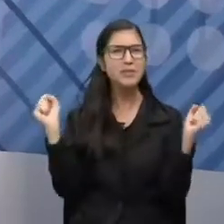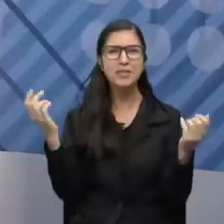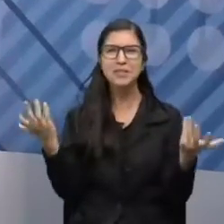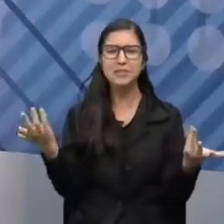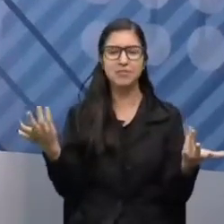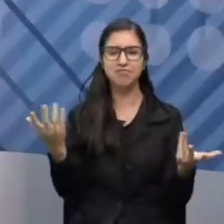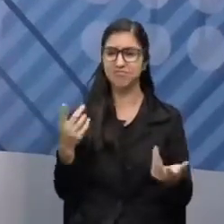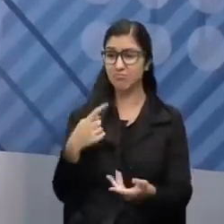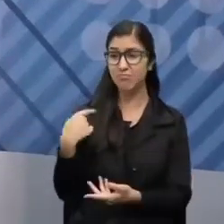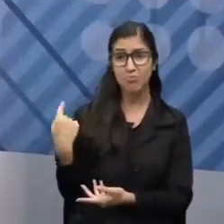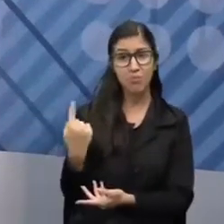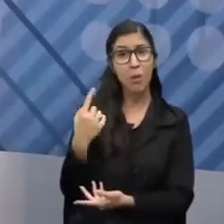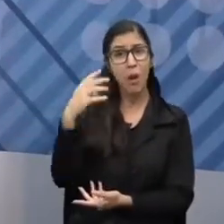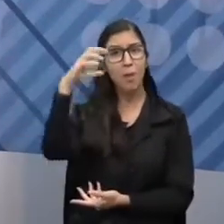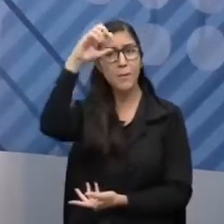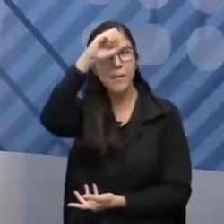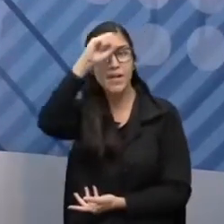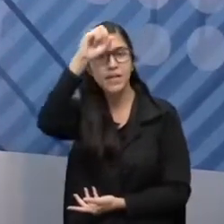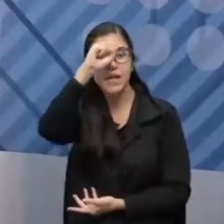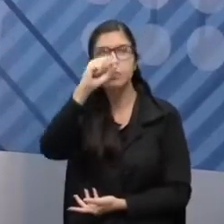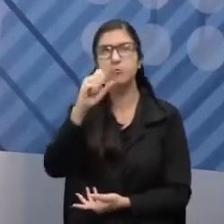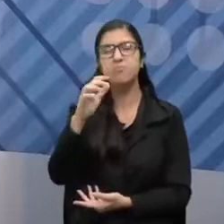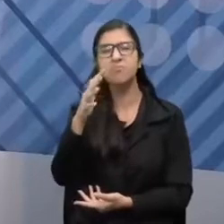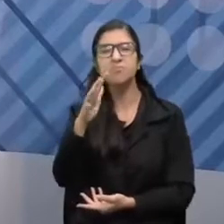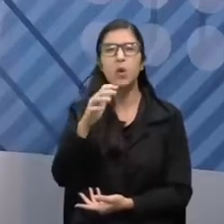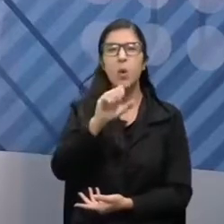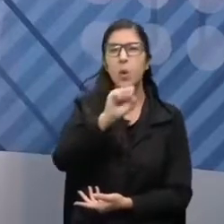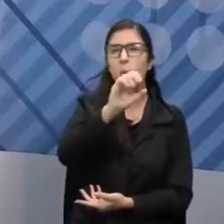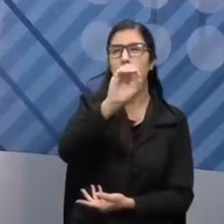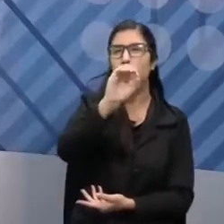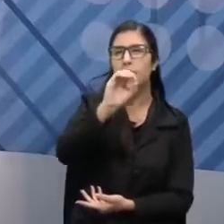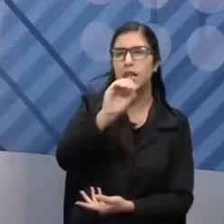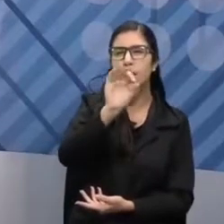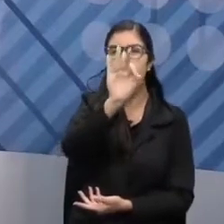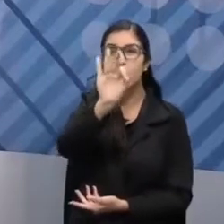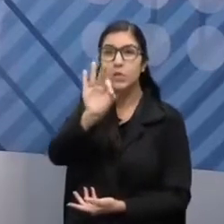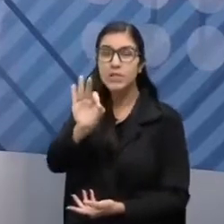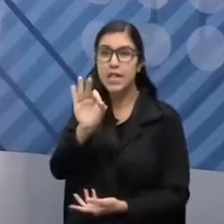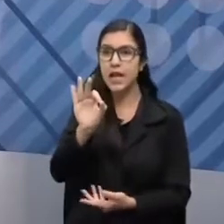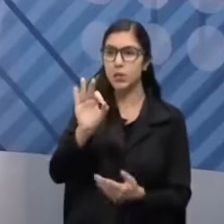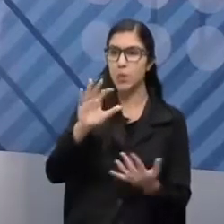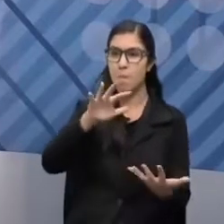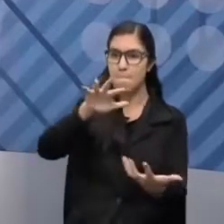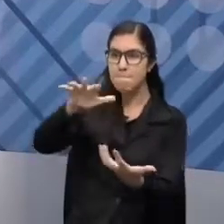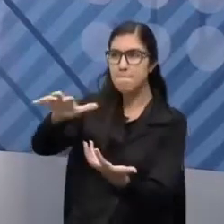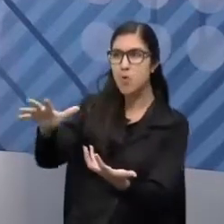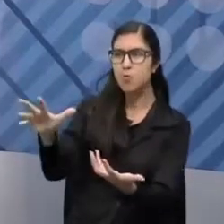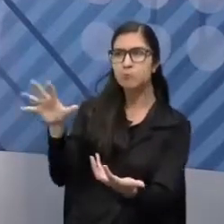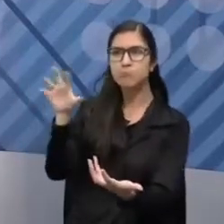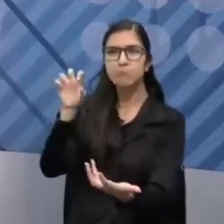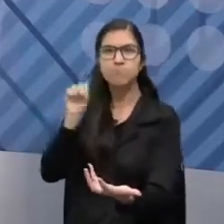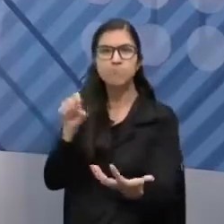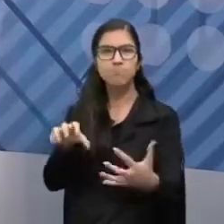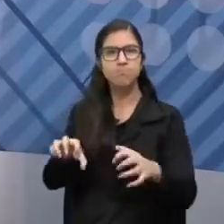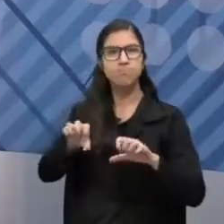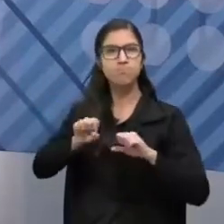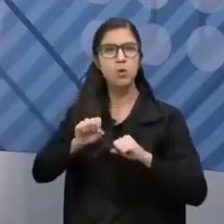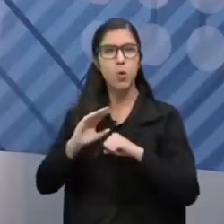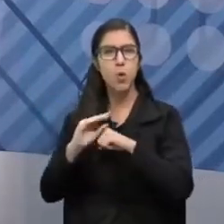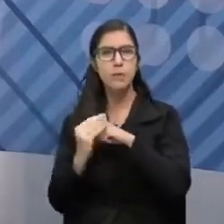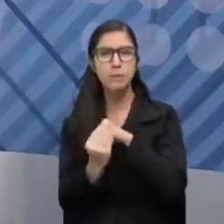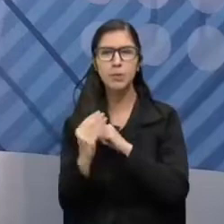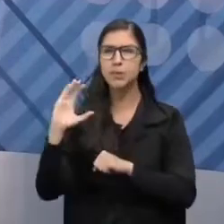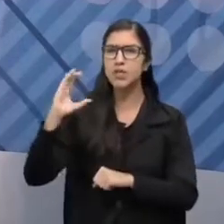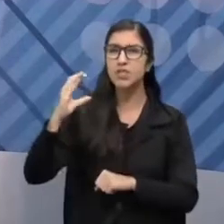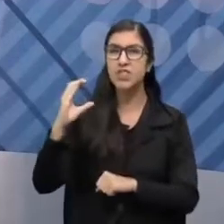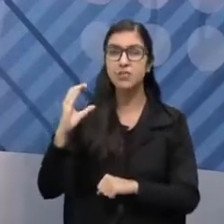que nós aprendemos 80% de tudo que nós absorvemos do ambiente, a aquisição de conhecimentos